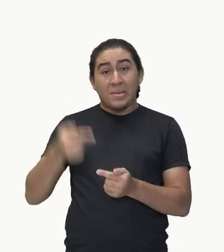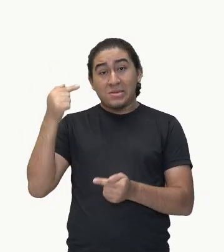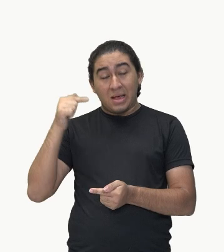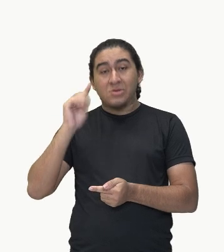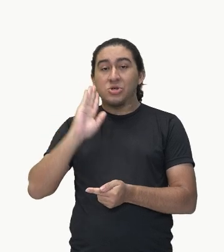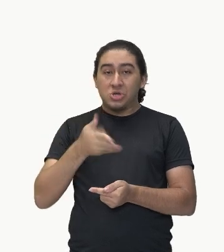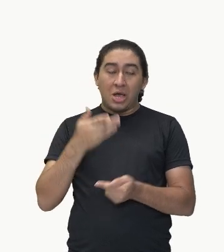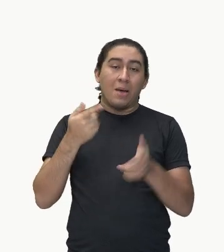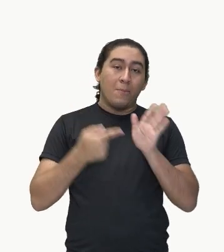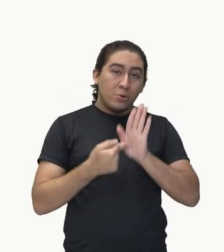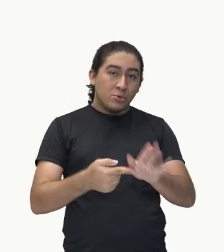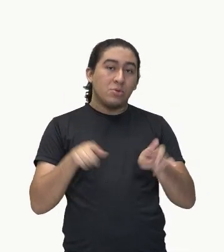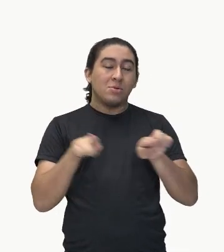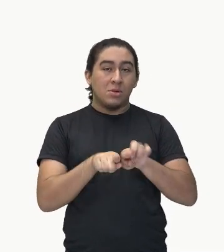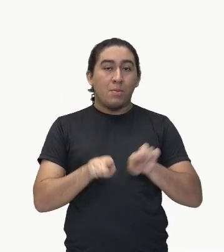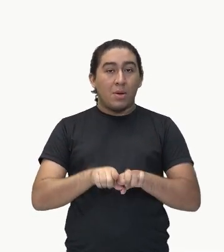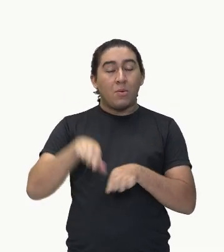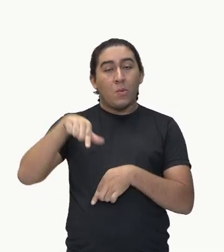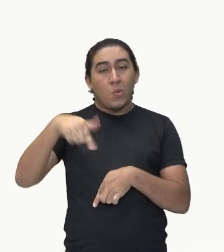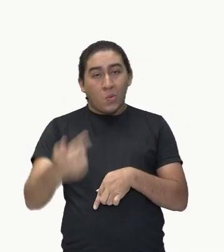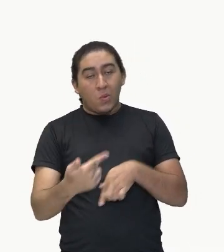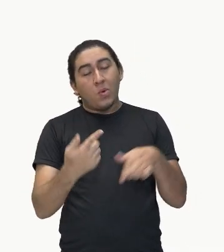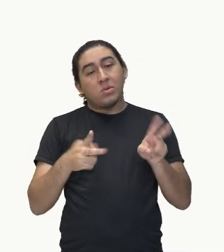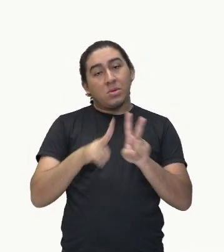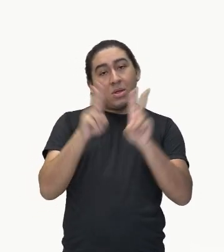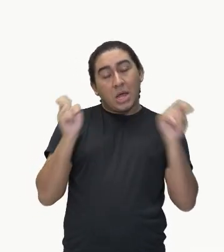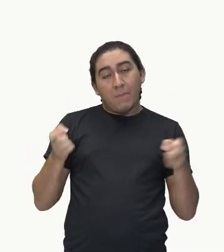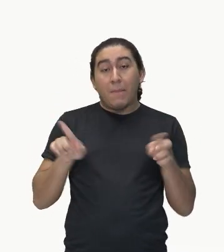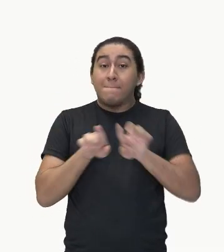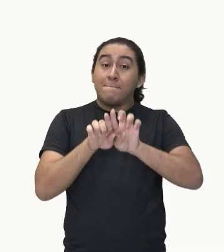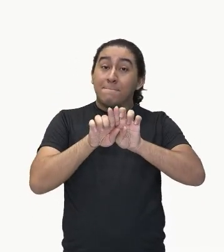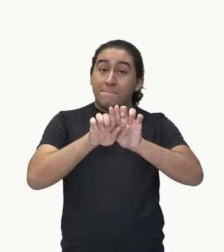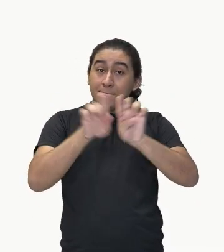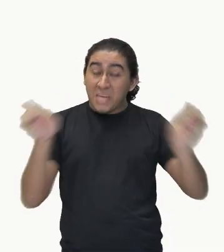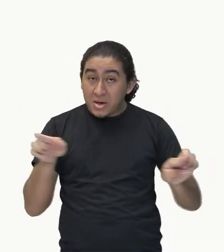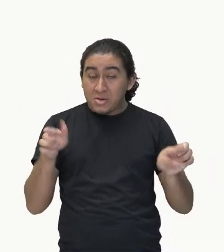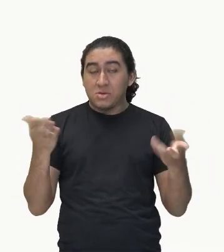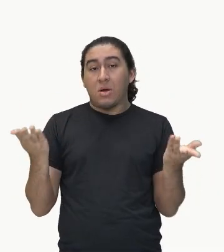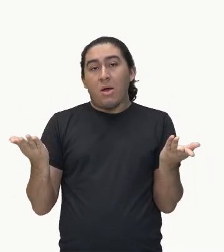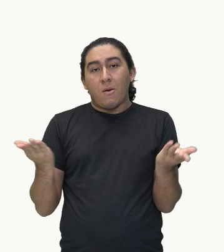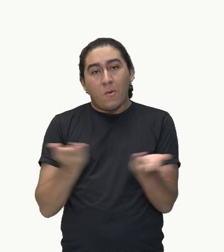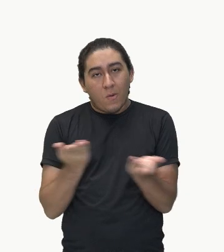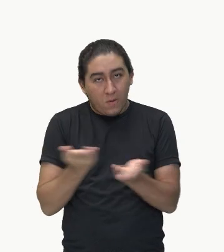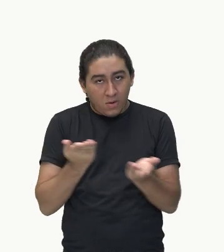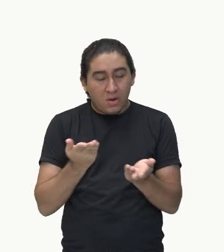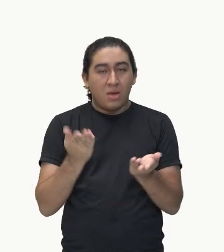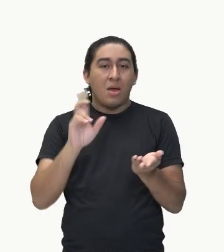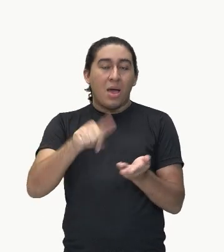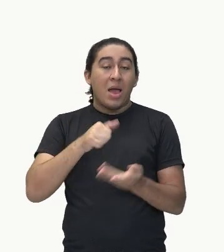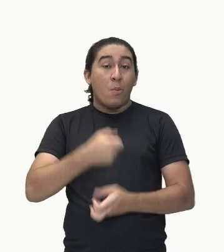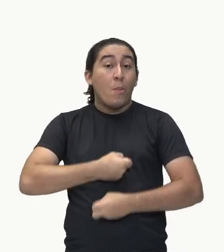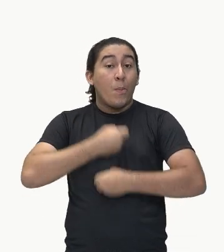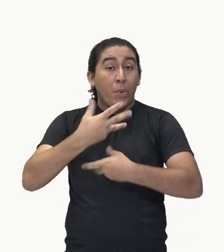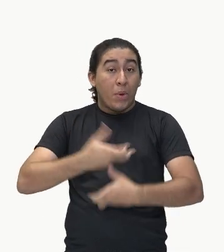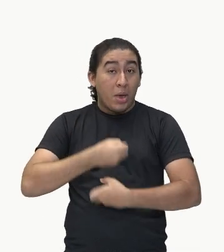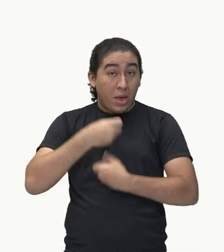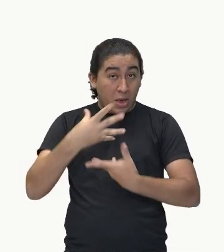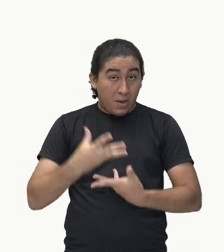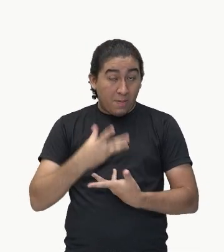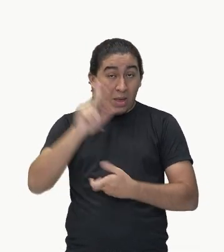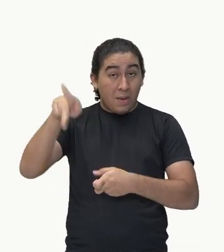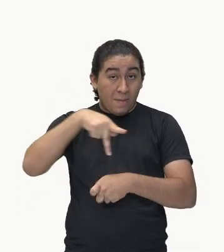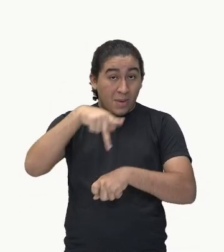com outros objetivos, e aqui então porque nós queremos dizer que este é um poema nacionalista. Olhem